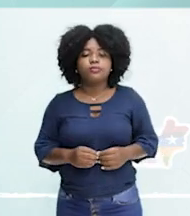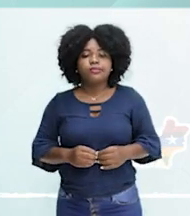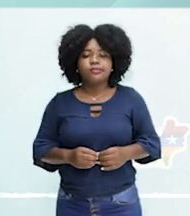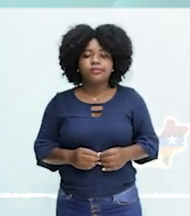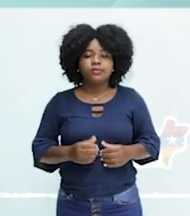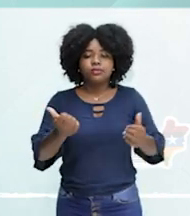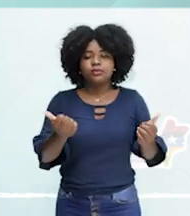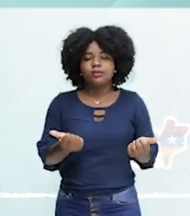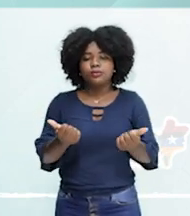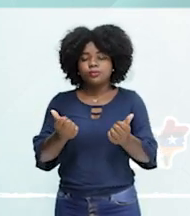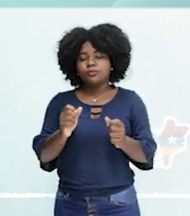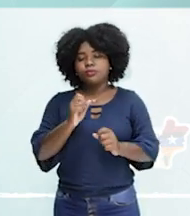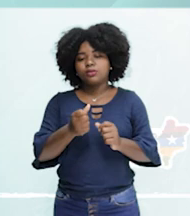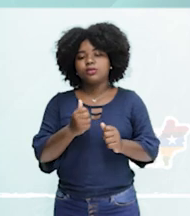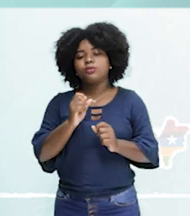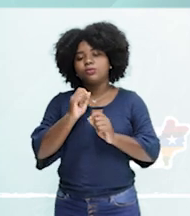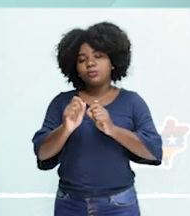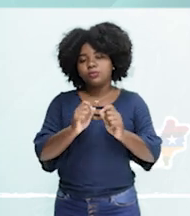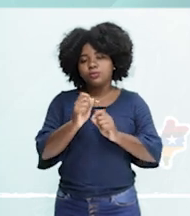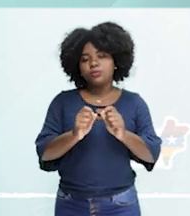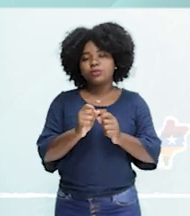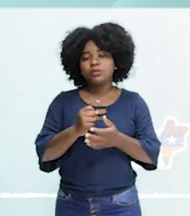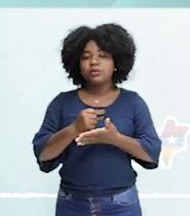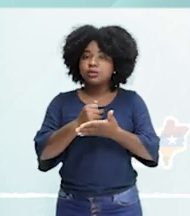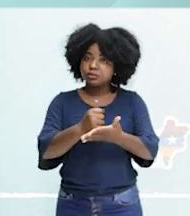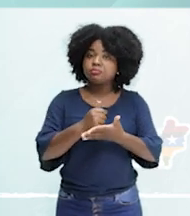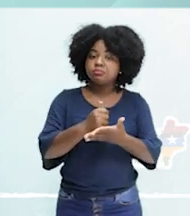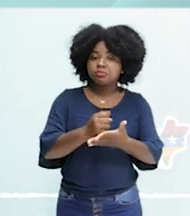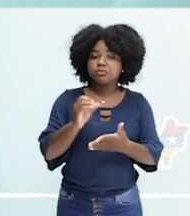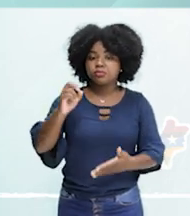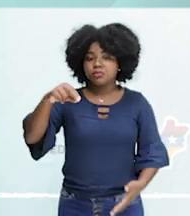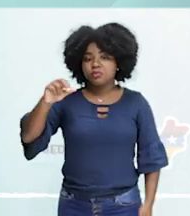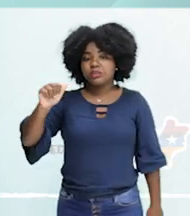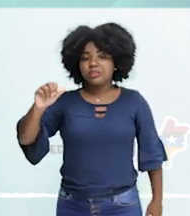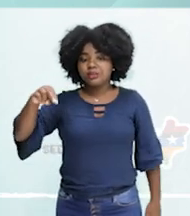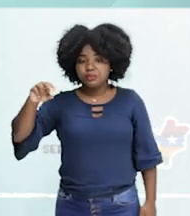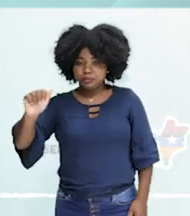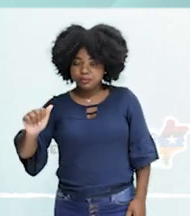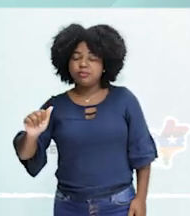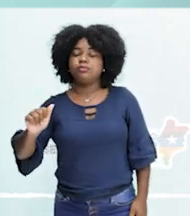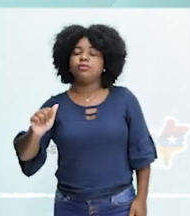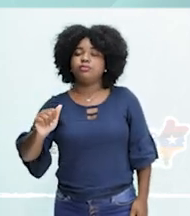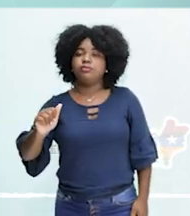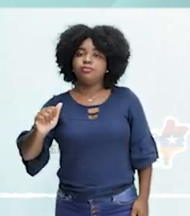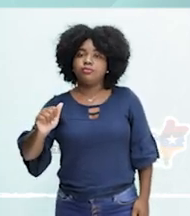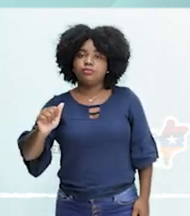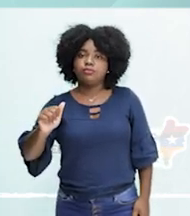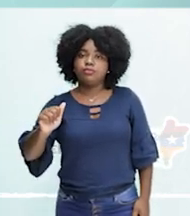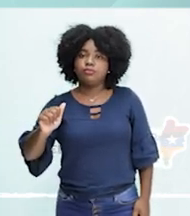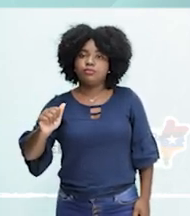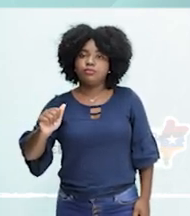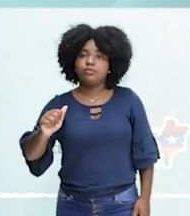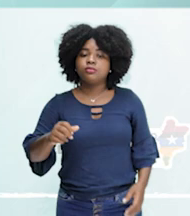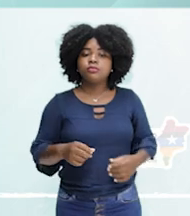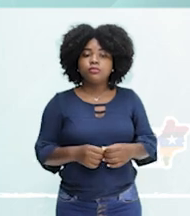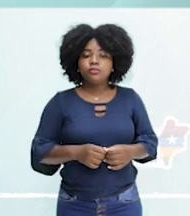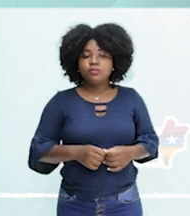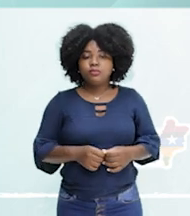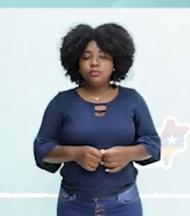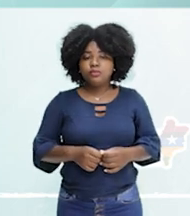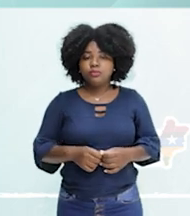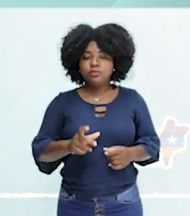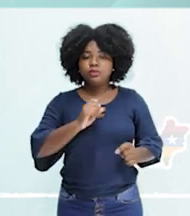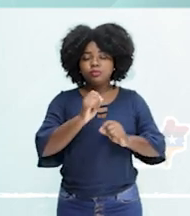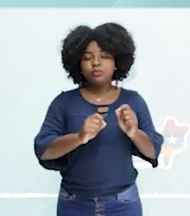Que é o Conselho Deliberativo, medidas, estudos e tal. Todas essas atribuições, Ali essas perspectivas são passadas